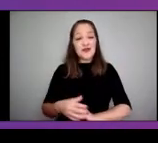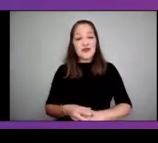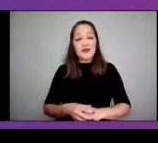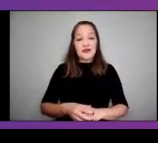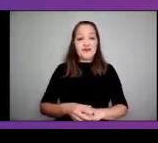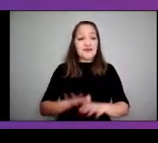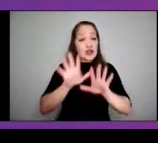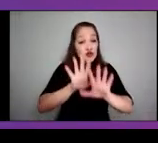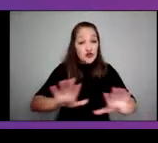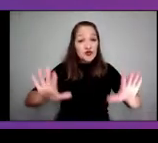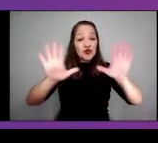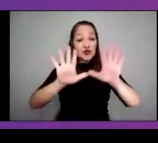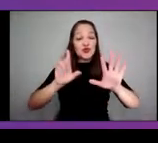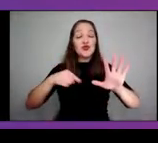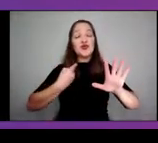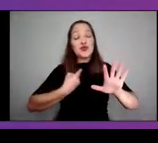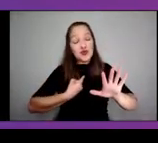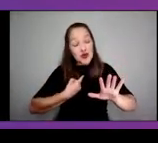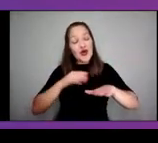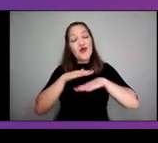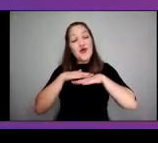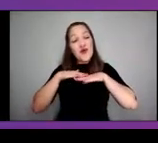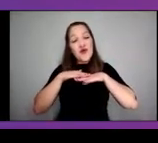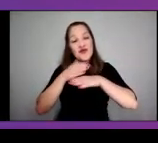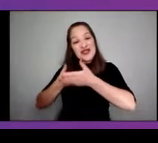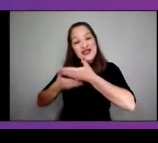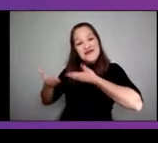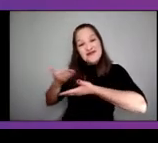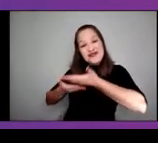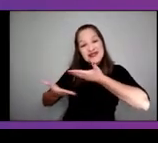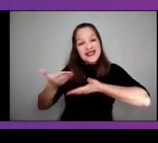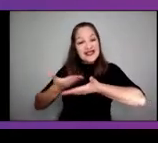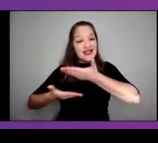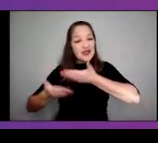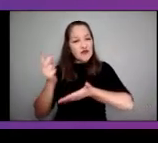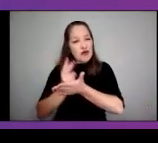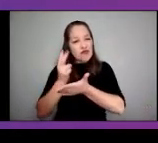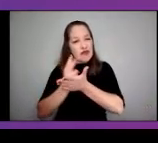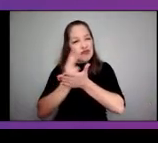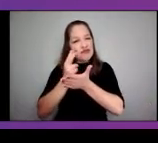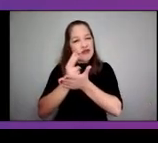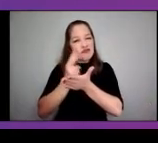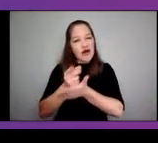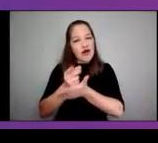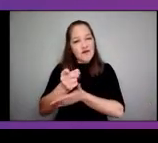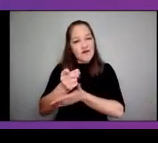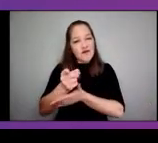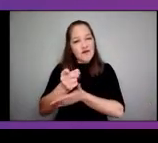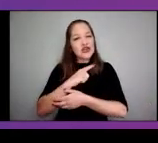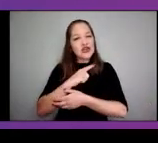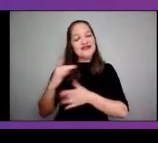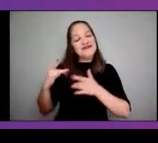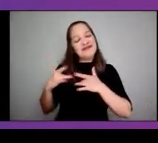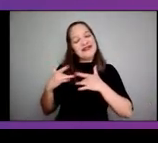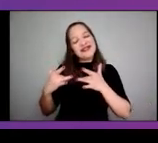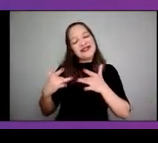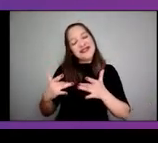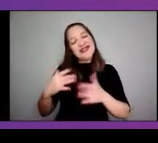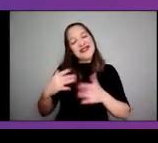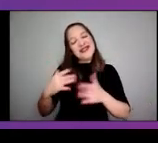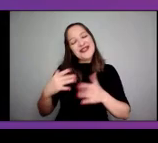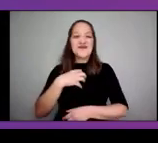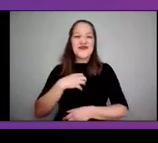que a gente conversou quer dizer como essa troca constante que você tem com essa generosidade com essa forma